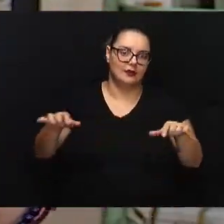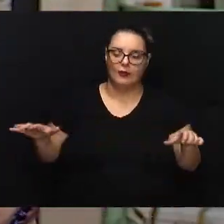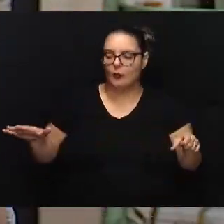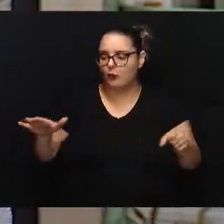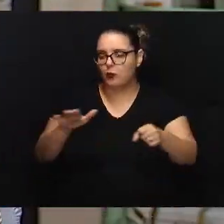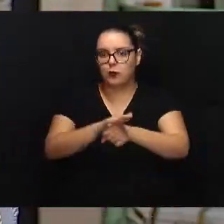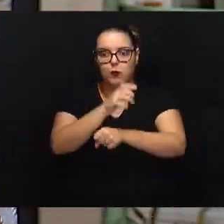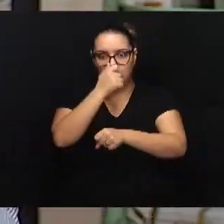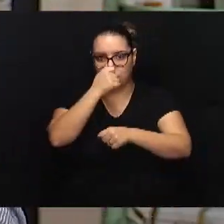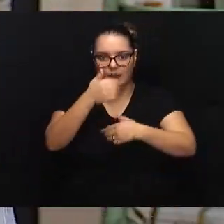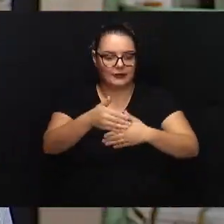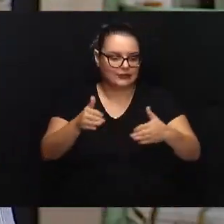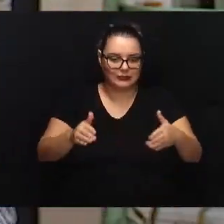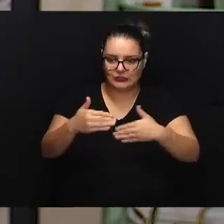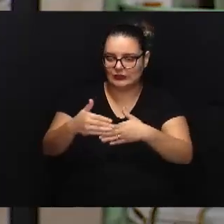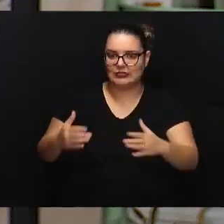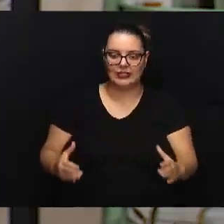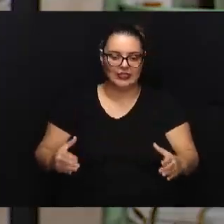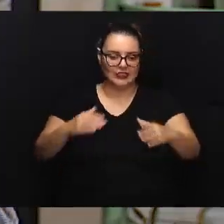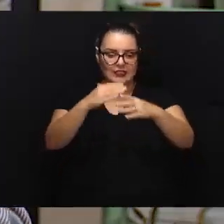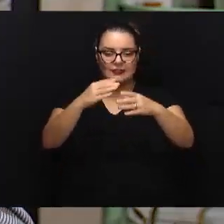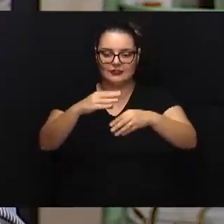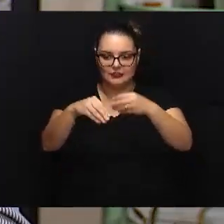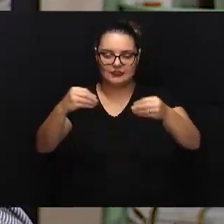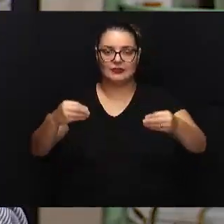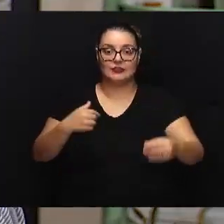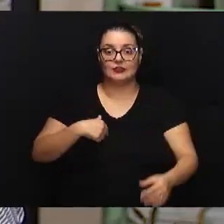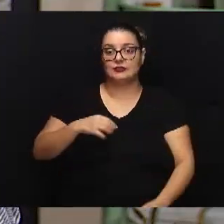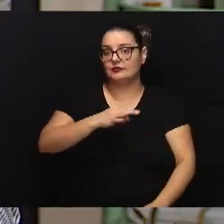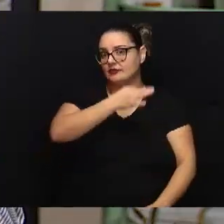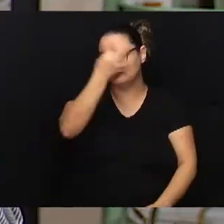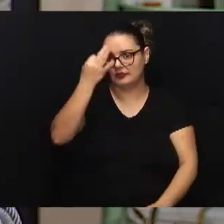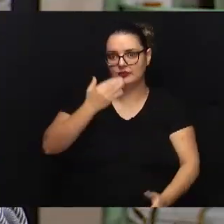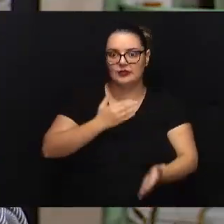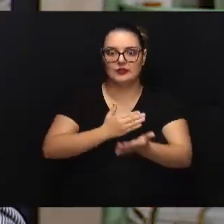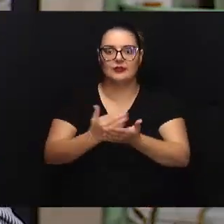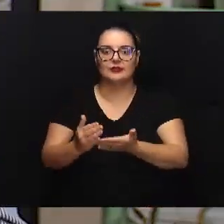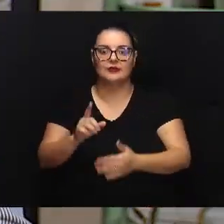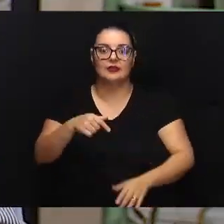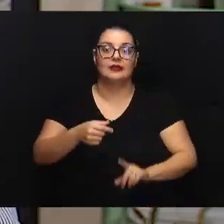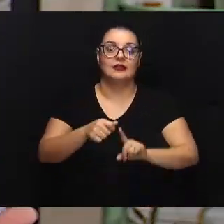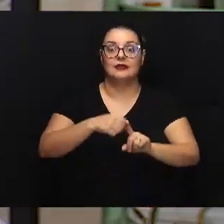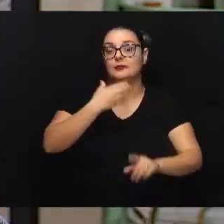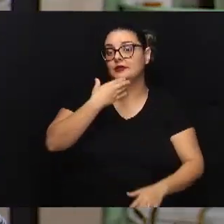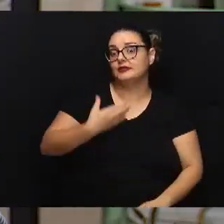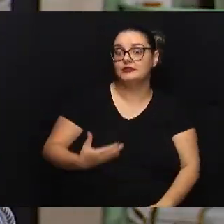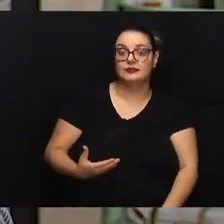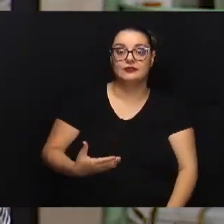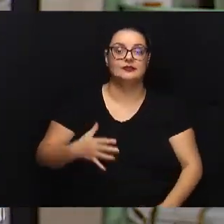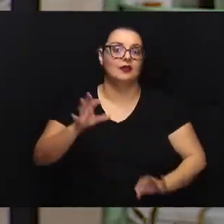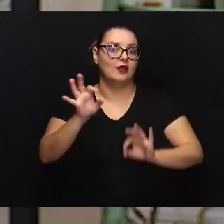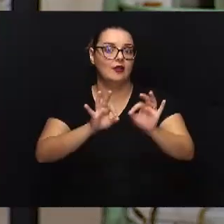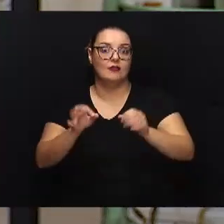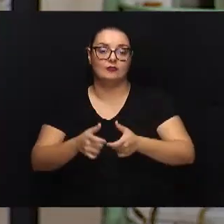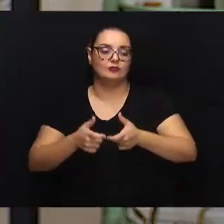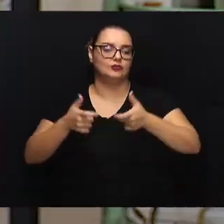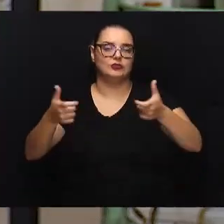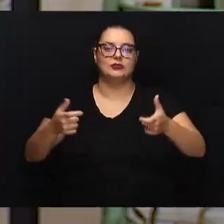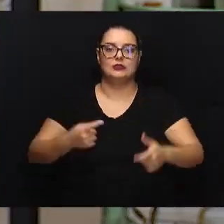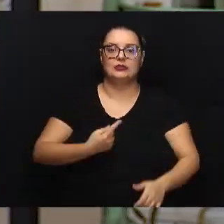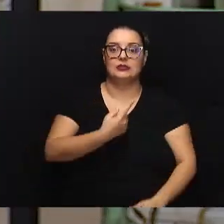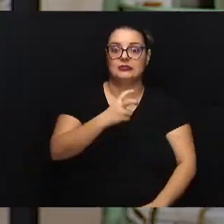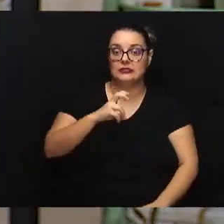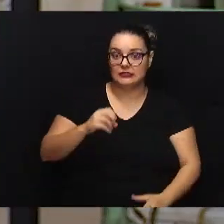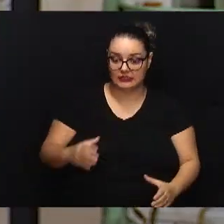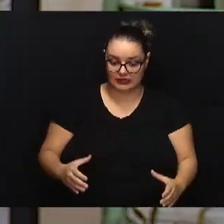caixa, né? Eu tive a sorte de começar, logo que eu comecei era Natal, então eu tive um projeto muito grande, 150 cestas para